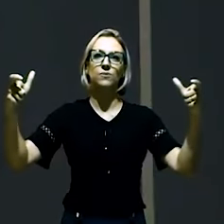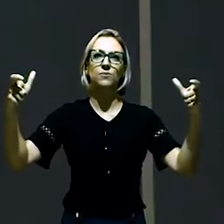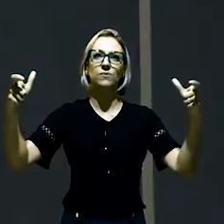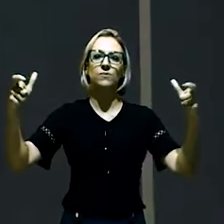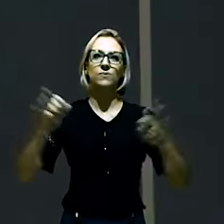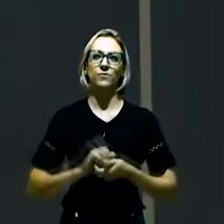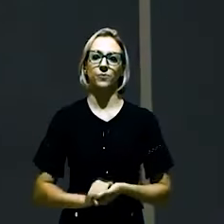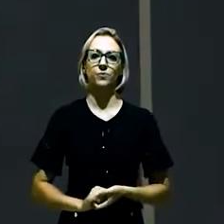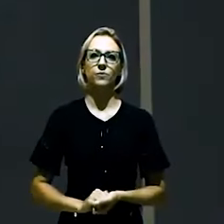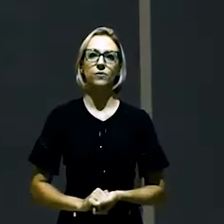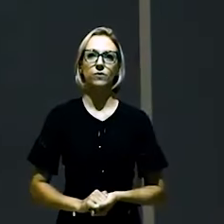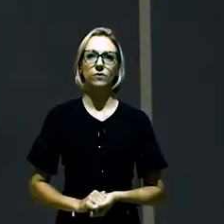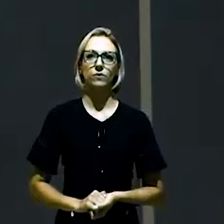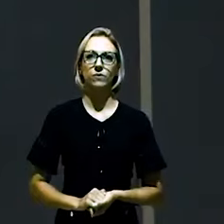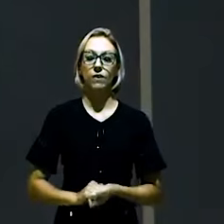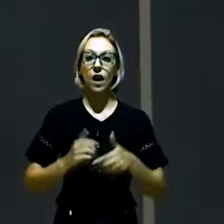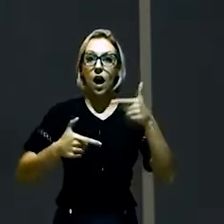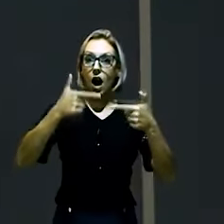com o dinheiro de um país são guerras.